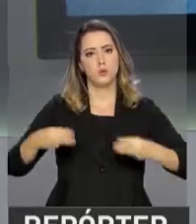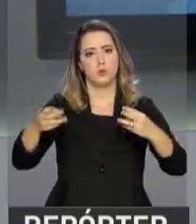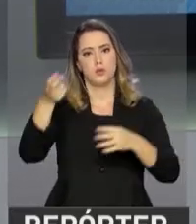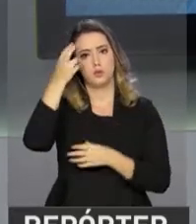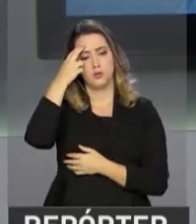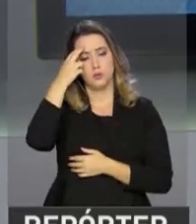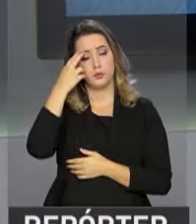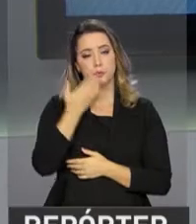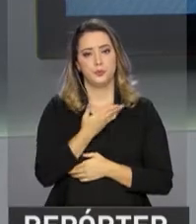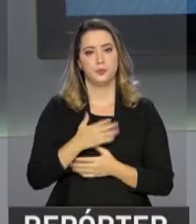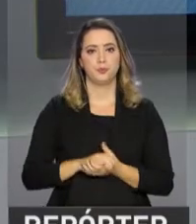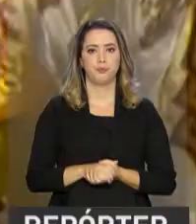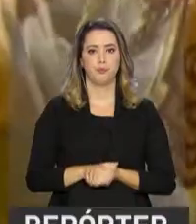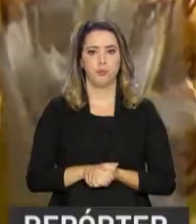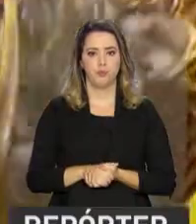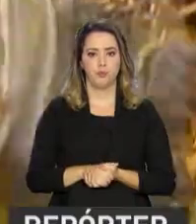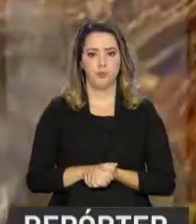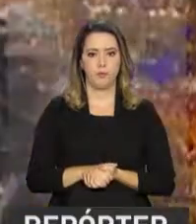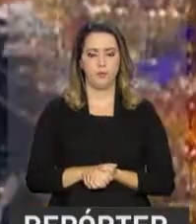Sá Leitão.